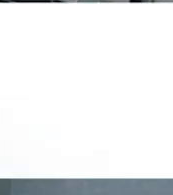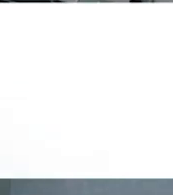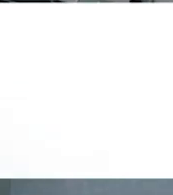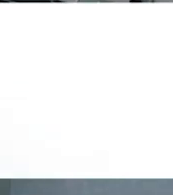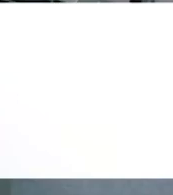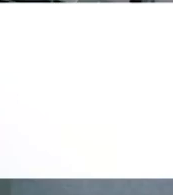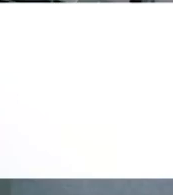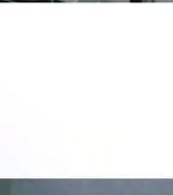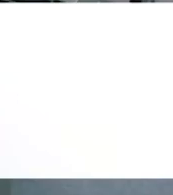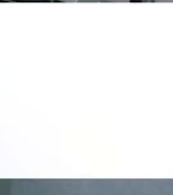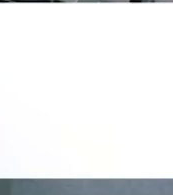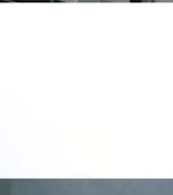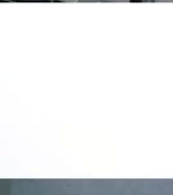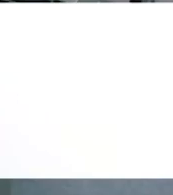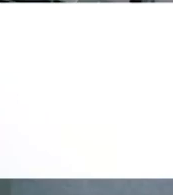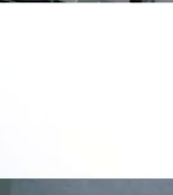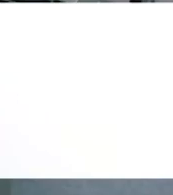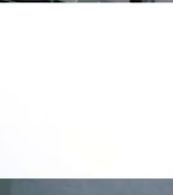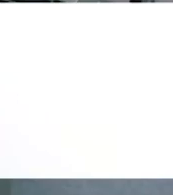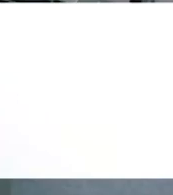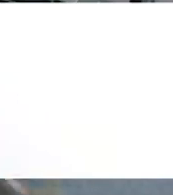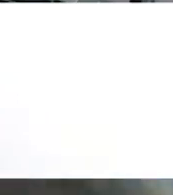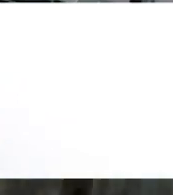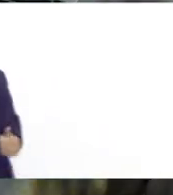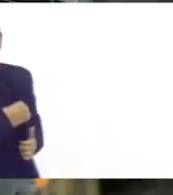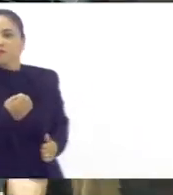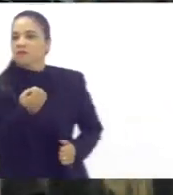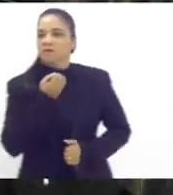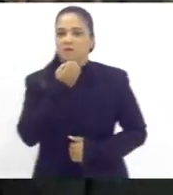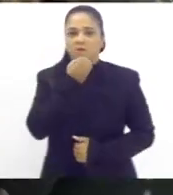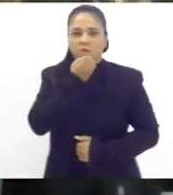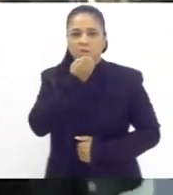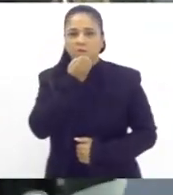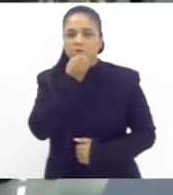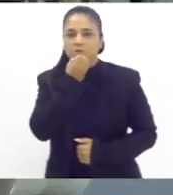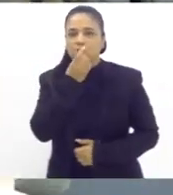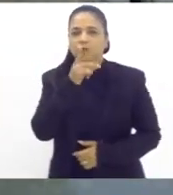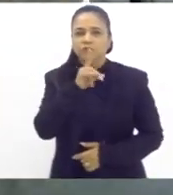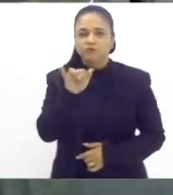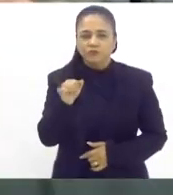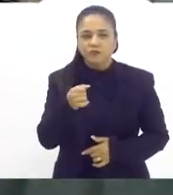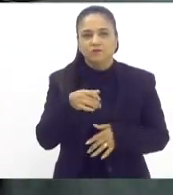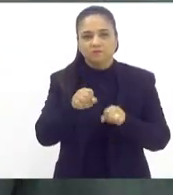audiência pública da Comissão de Orçamento da LERJ.